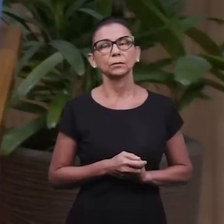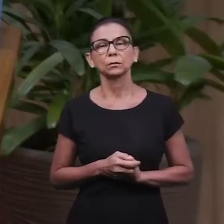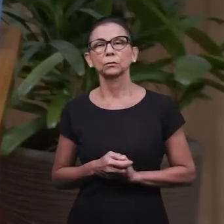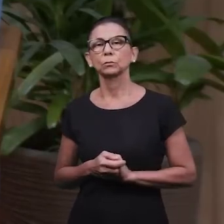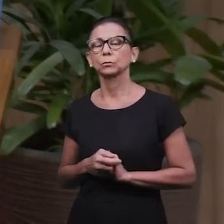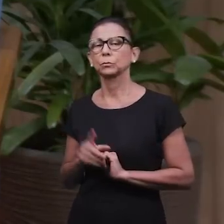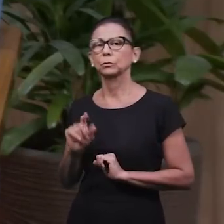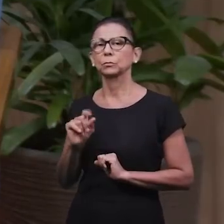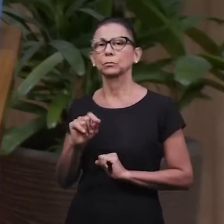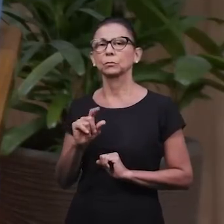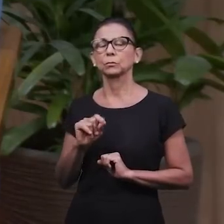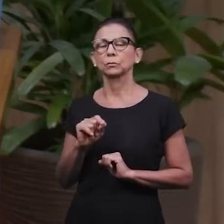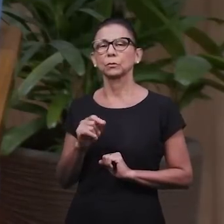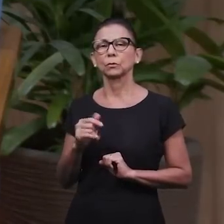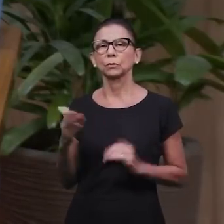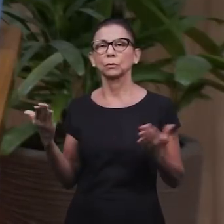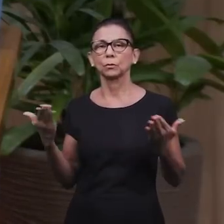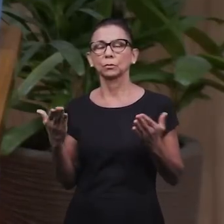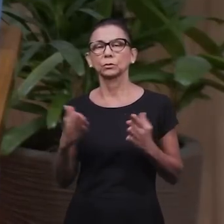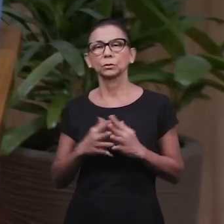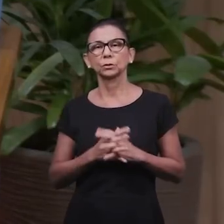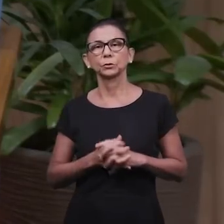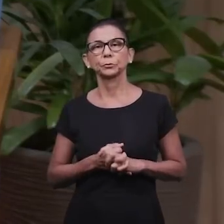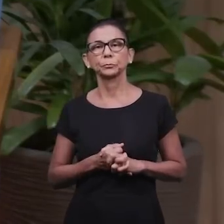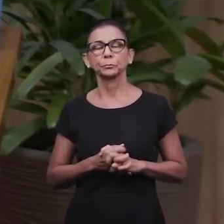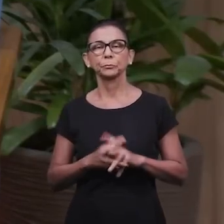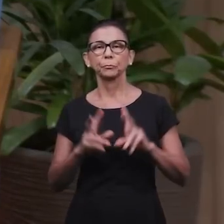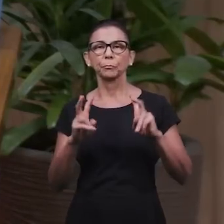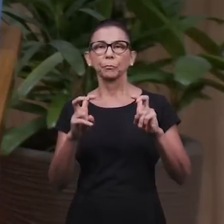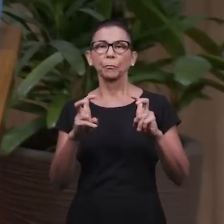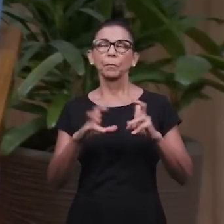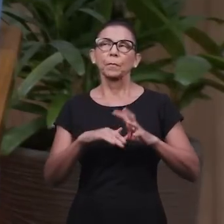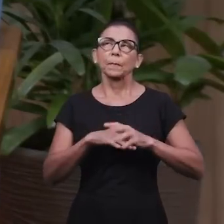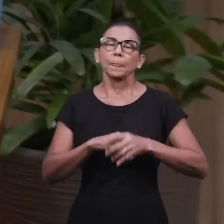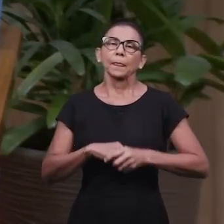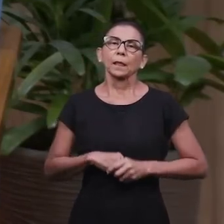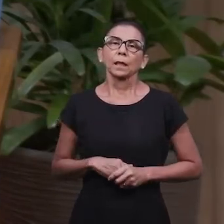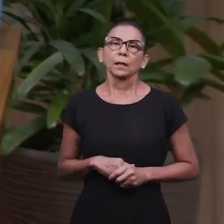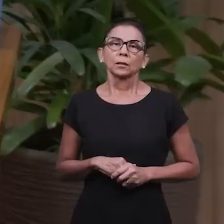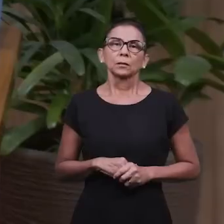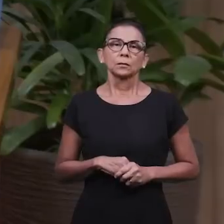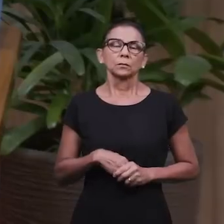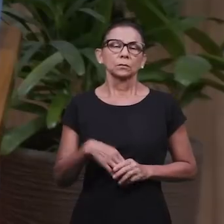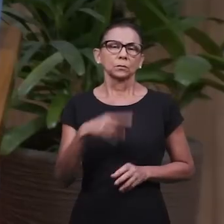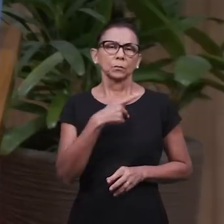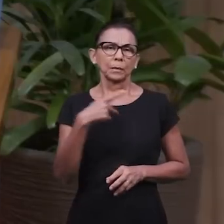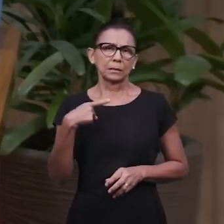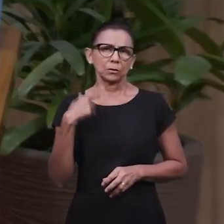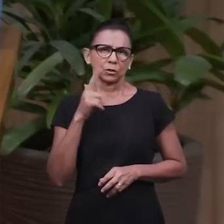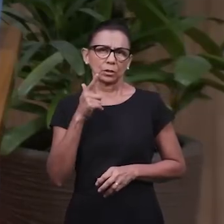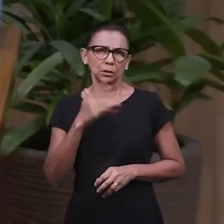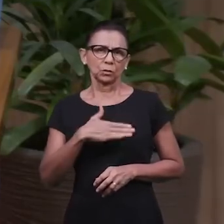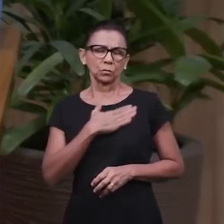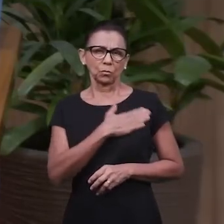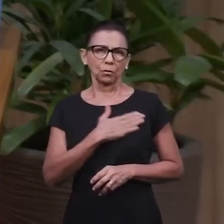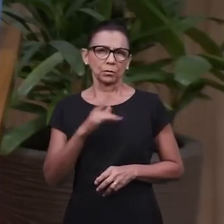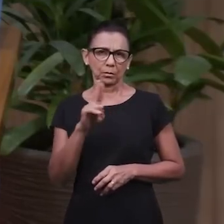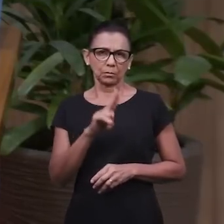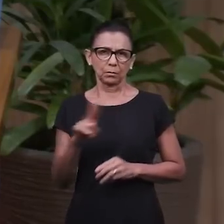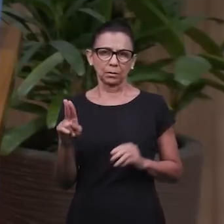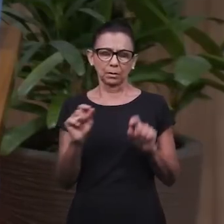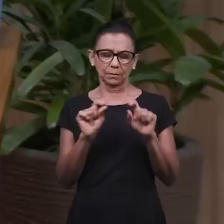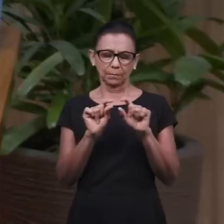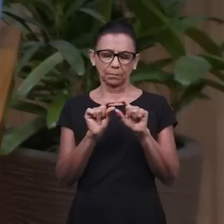abordagem do programa de hoje. E existe, o pastor Gideuti gosta muito de usar essa expressão e a